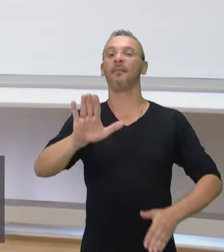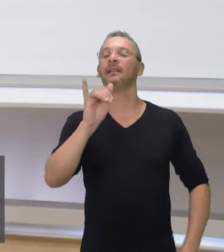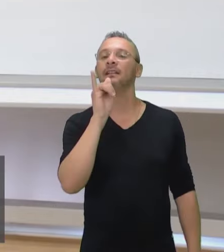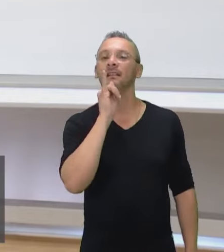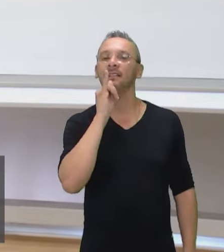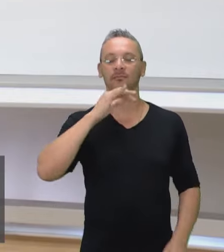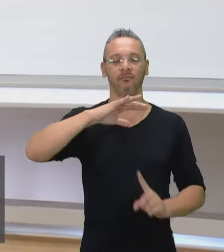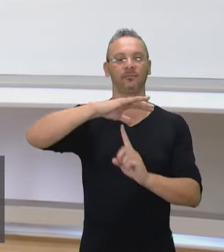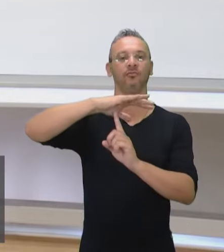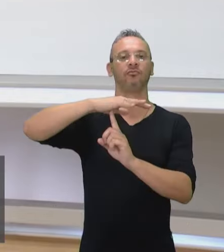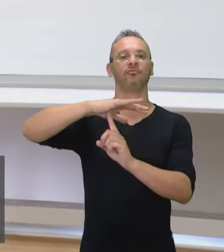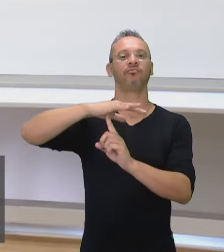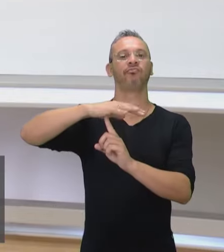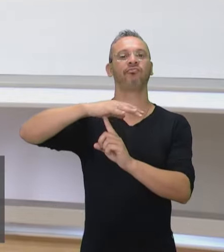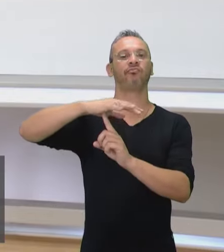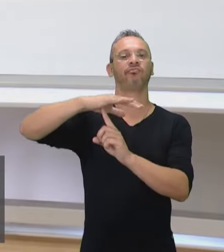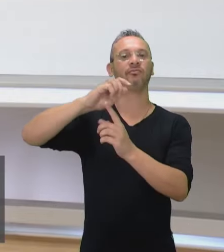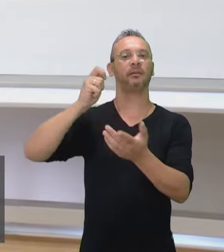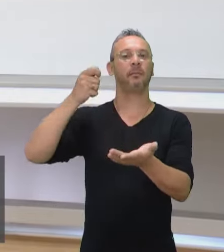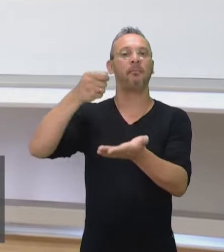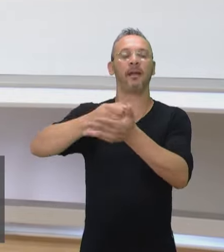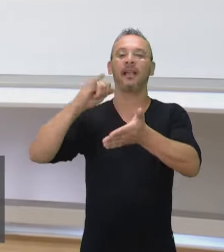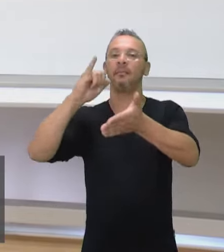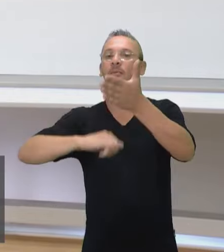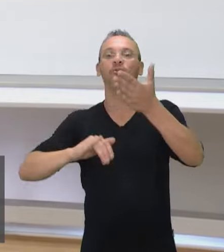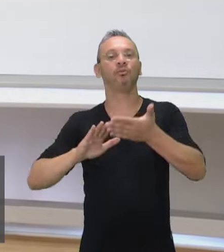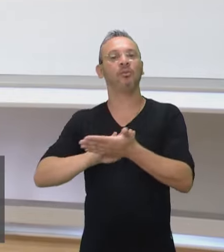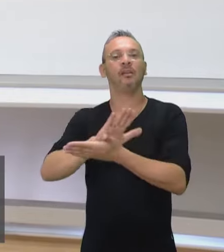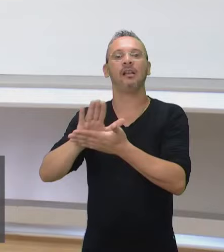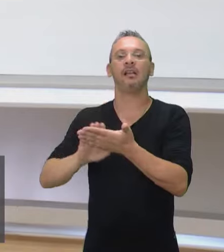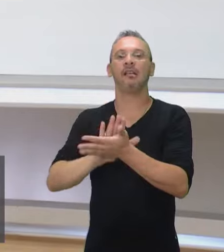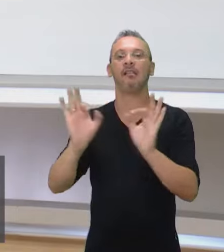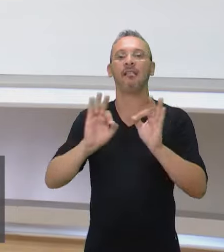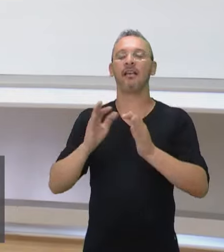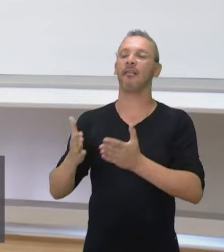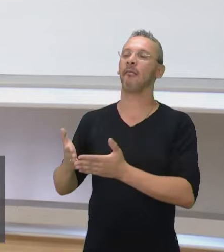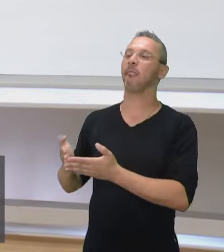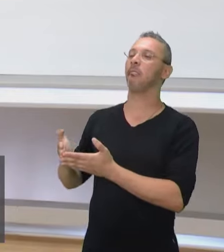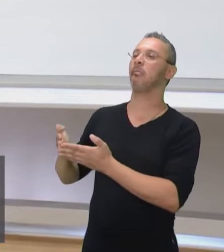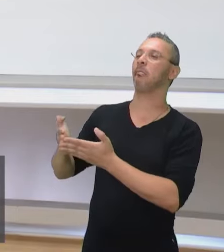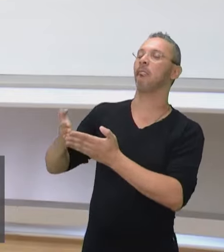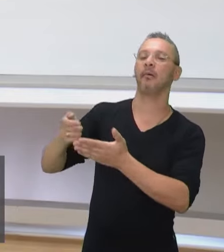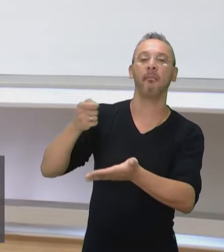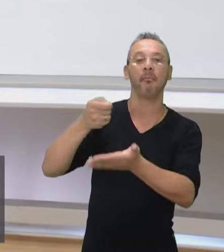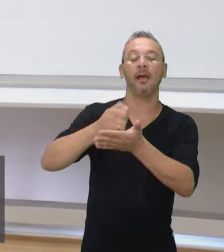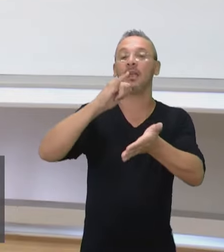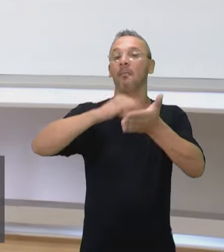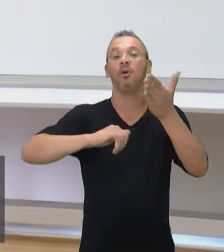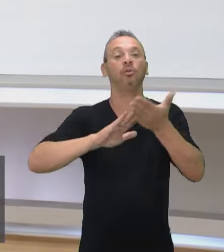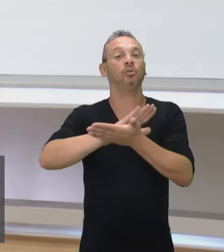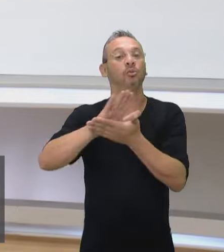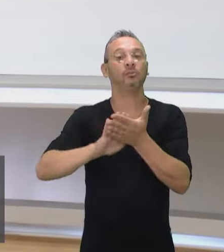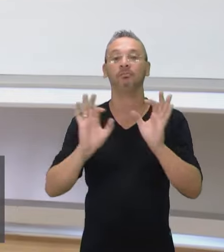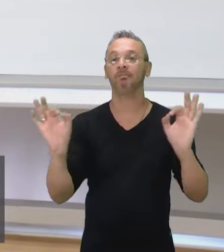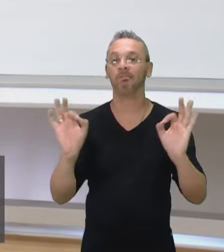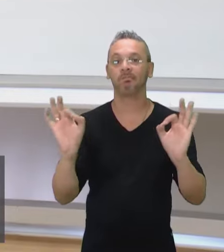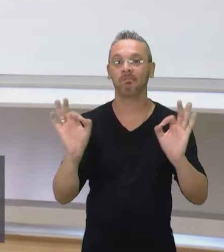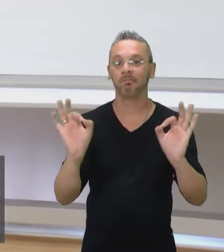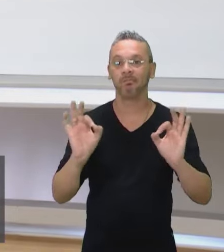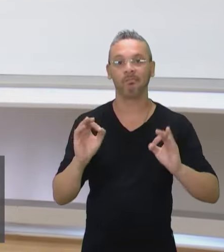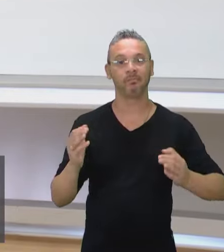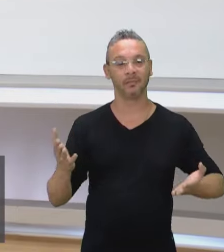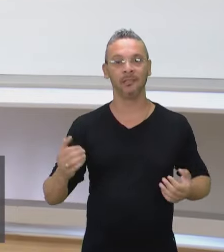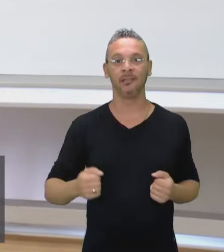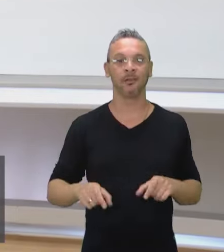um helicóptero, você não vai pagar nada, né? É uma coisa, um iate, talvez, um barco, enfim. Isso não é pago,